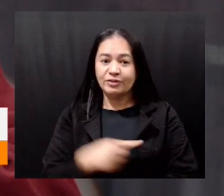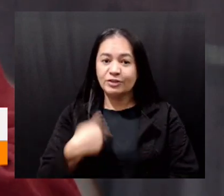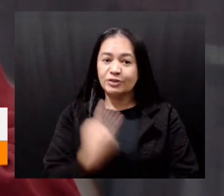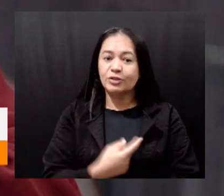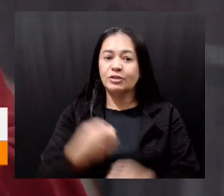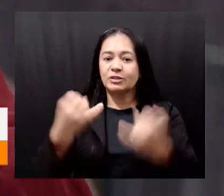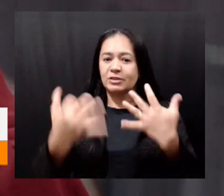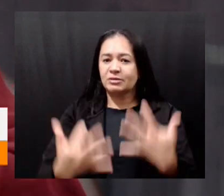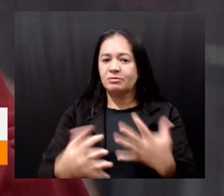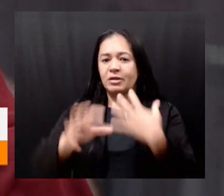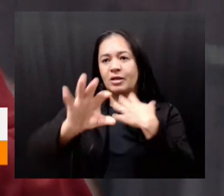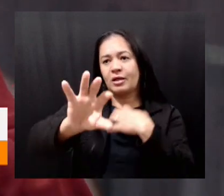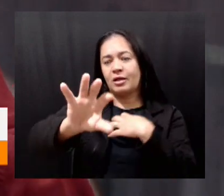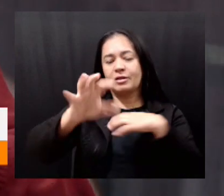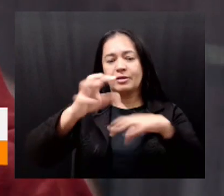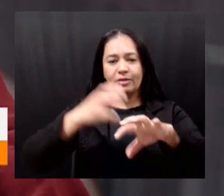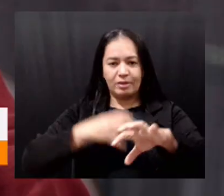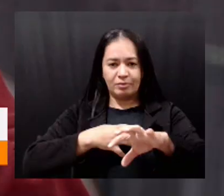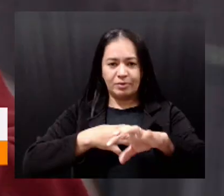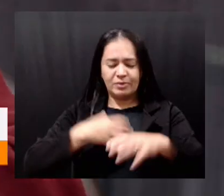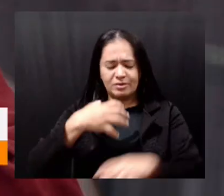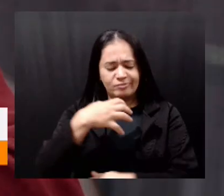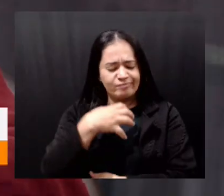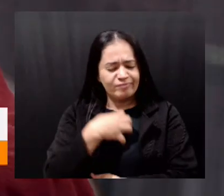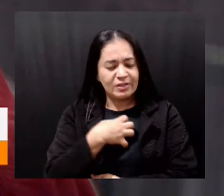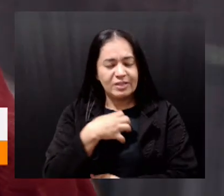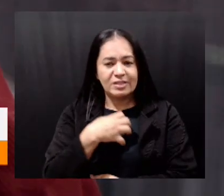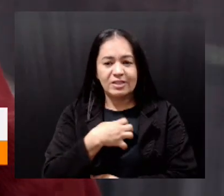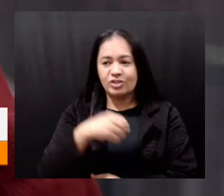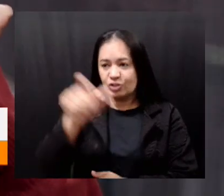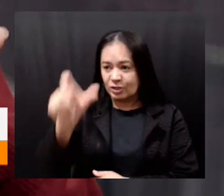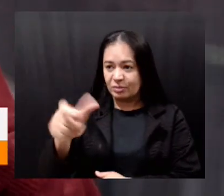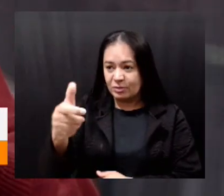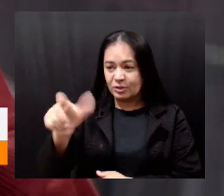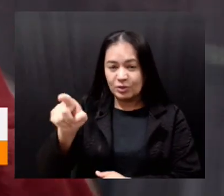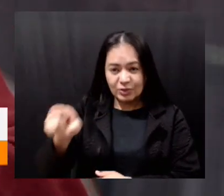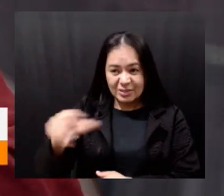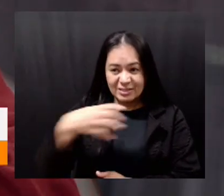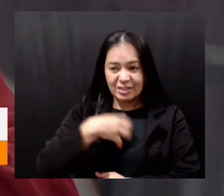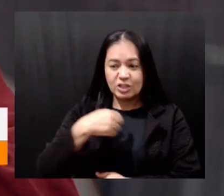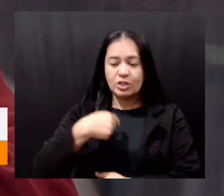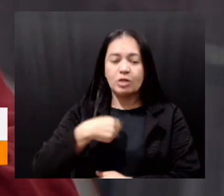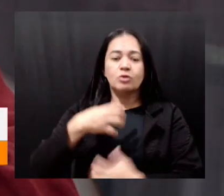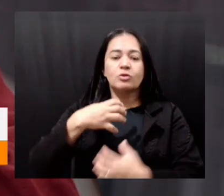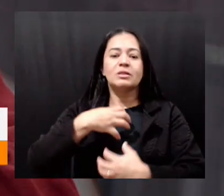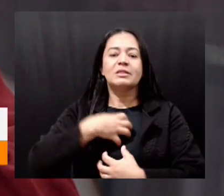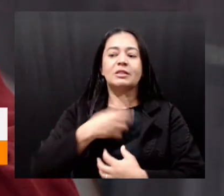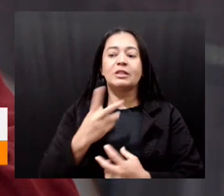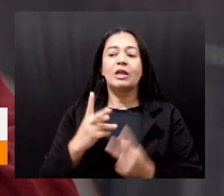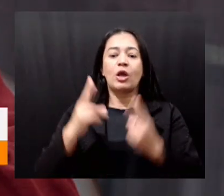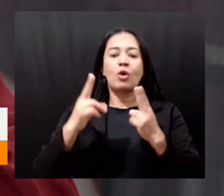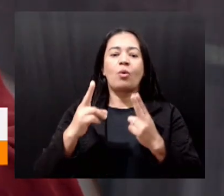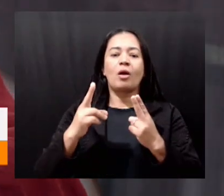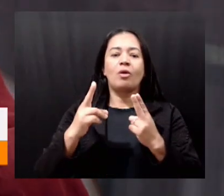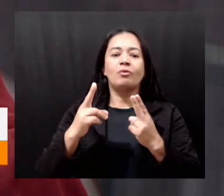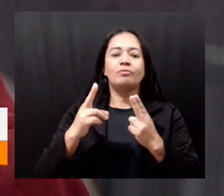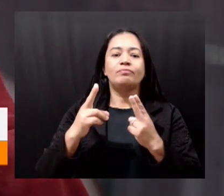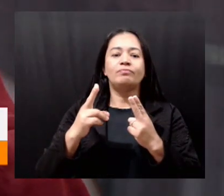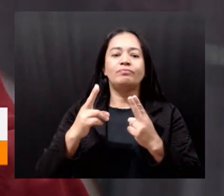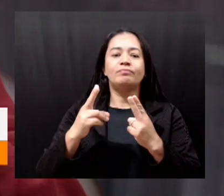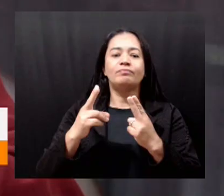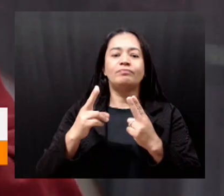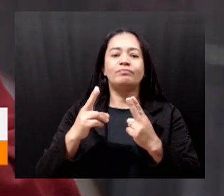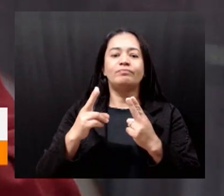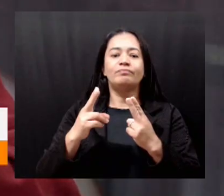que é sentir, né, o que o outro sente, se colocando no lugar do outro, isso é algo que